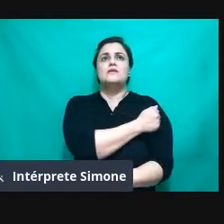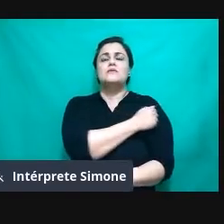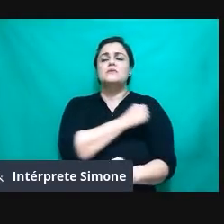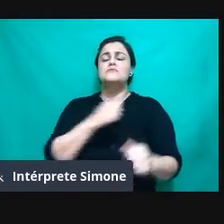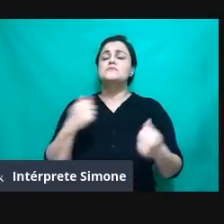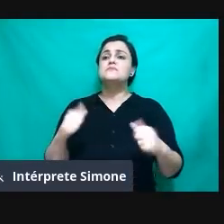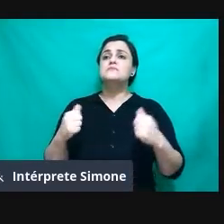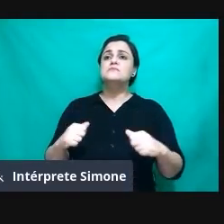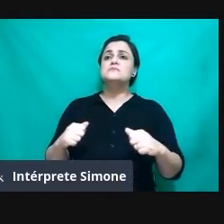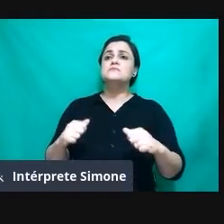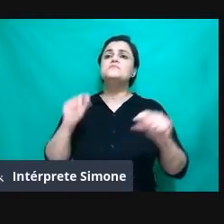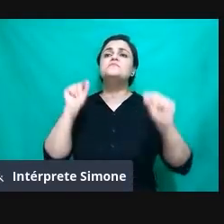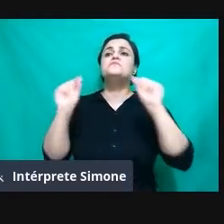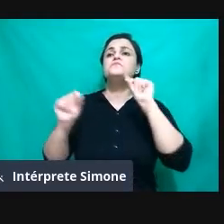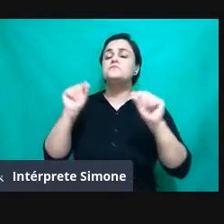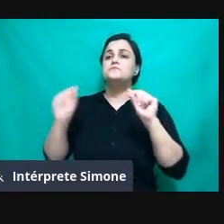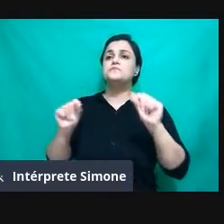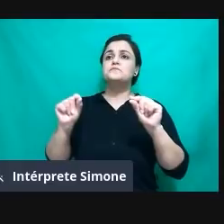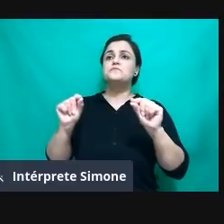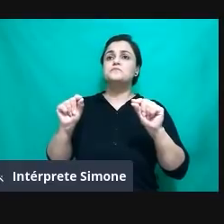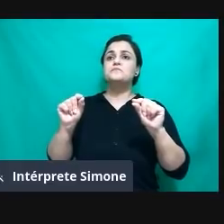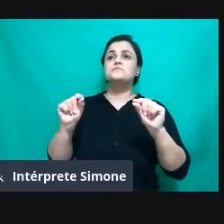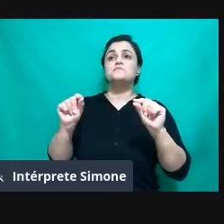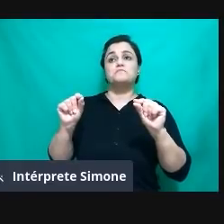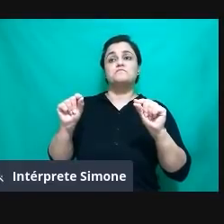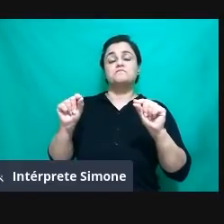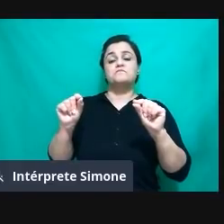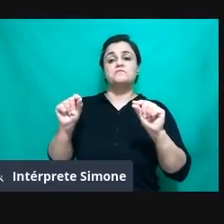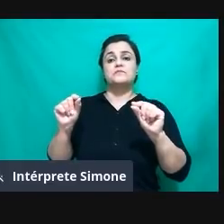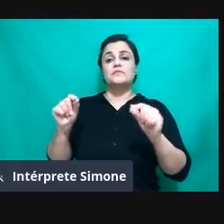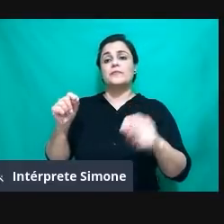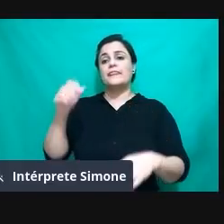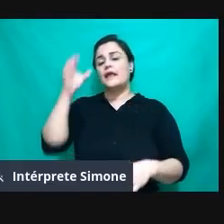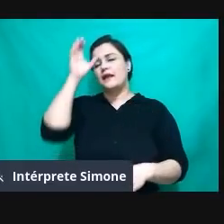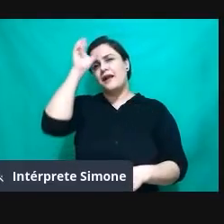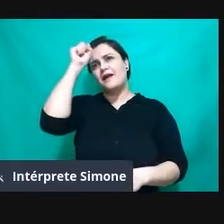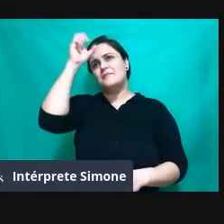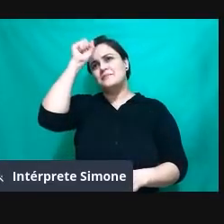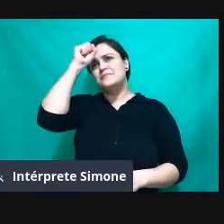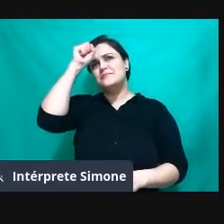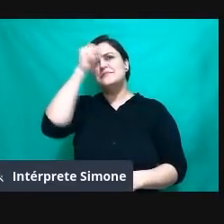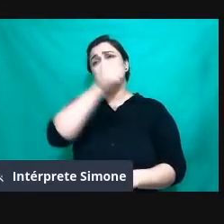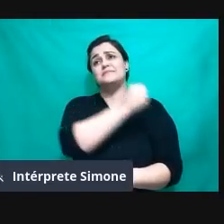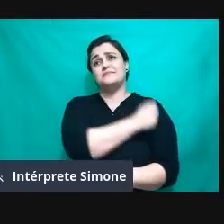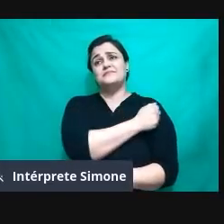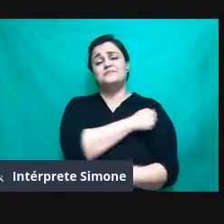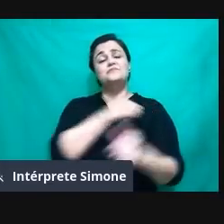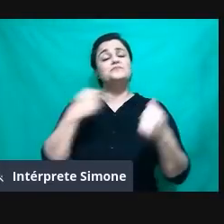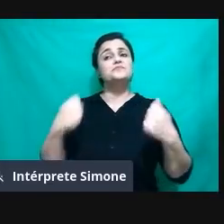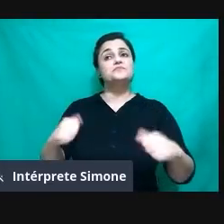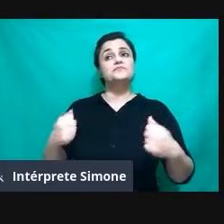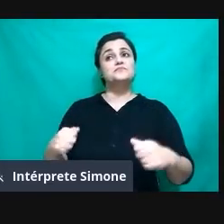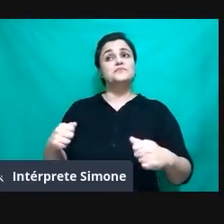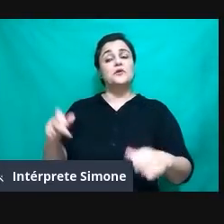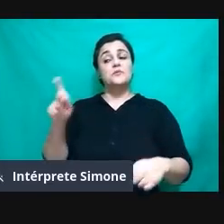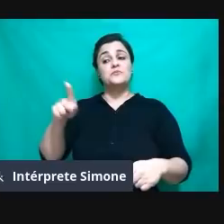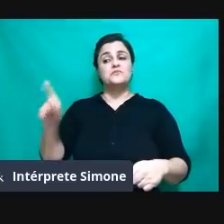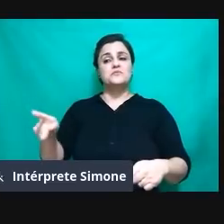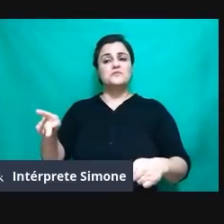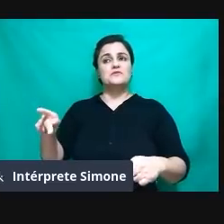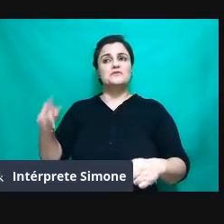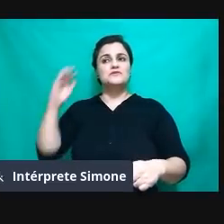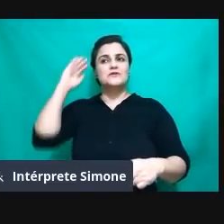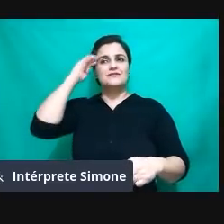ter um conhecimento, né? Porque a gente pode falar totalmente dominar, porque não seriam todos, mas se